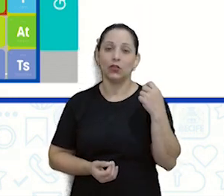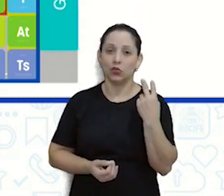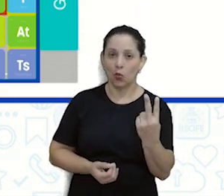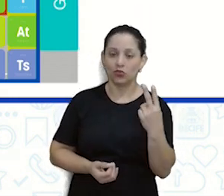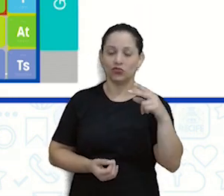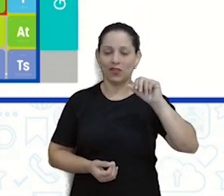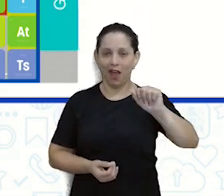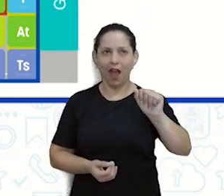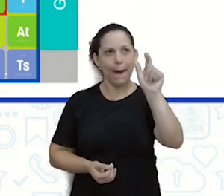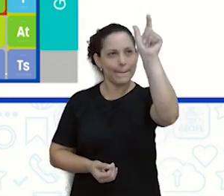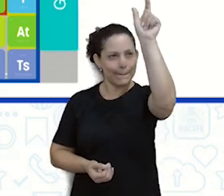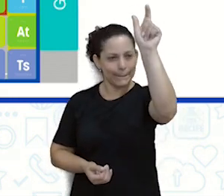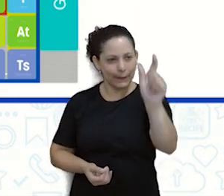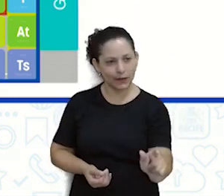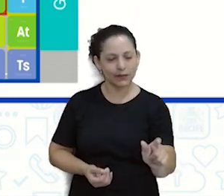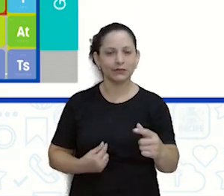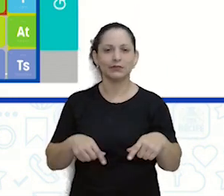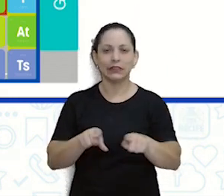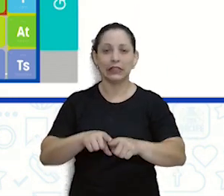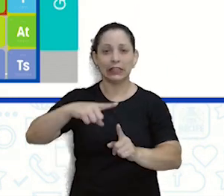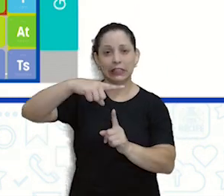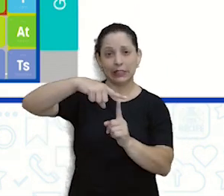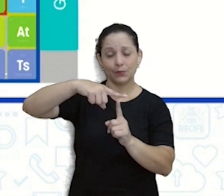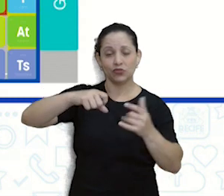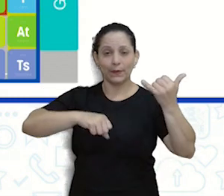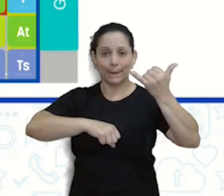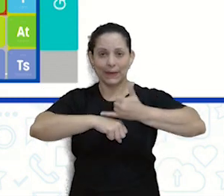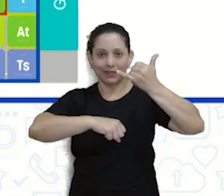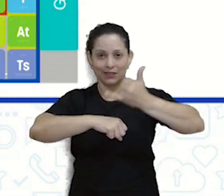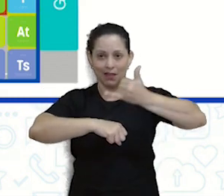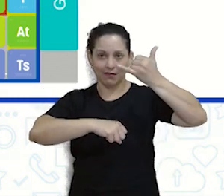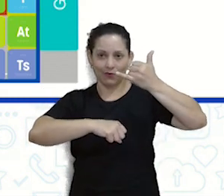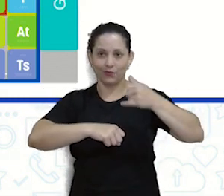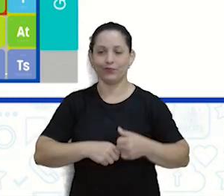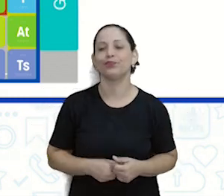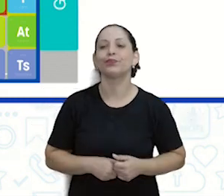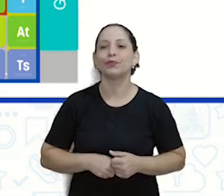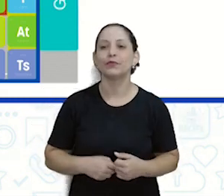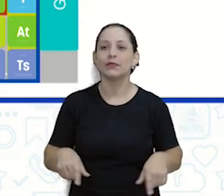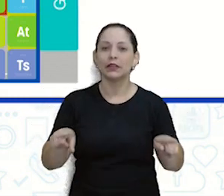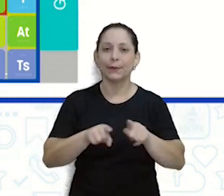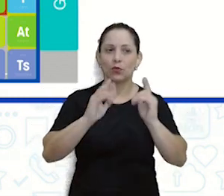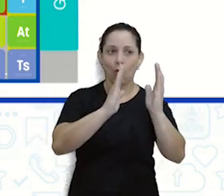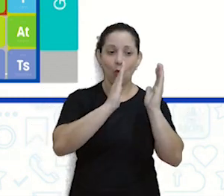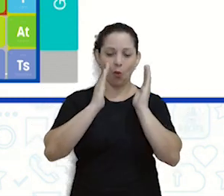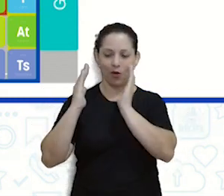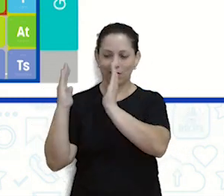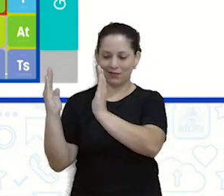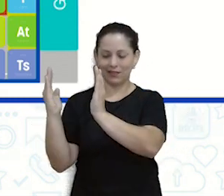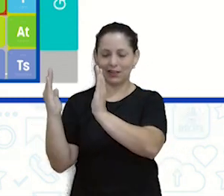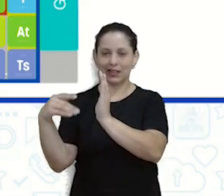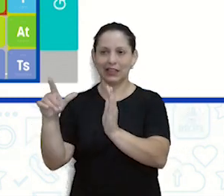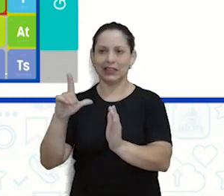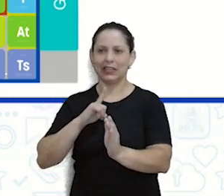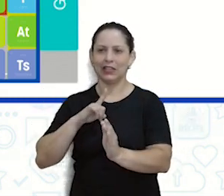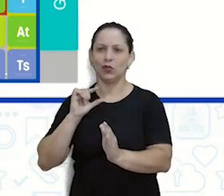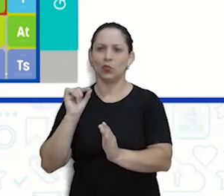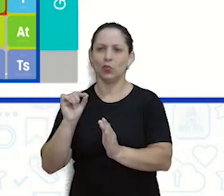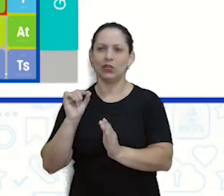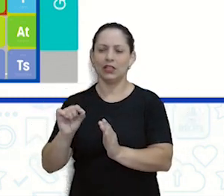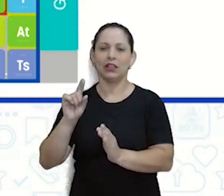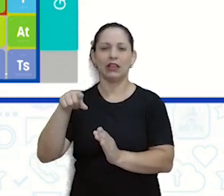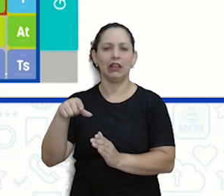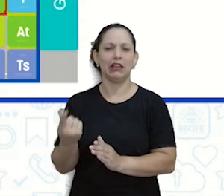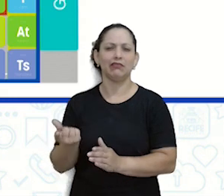então os metais alcalinos e os alcalinos terrosos, e temos aí do outro lado, né, a família do boro, a do